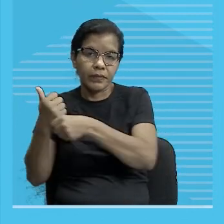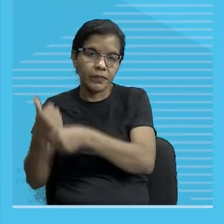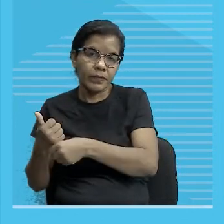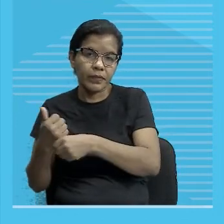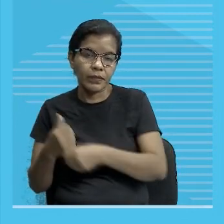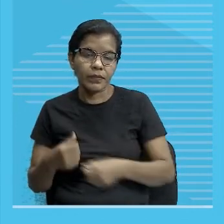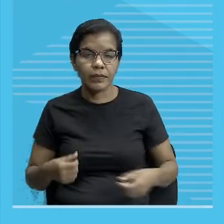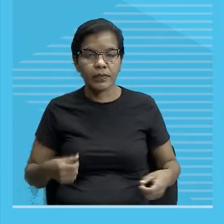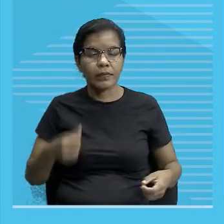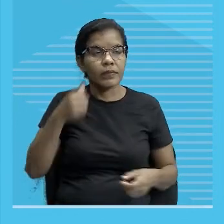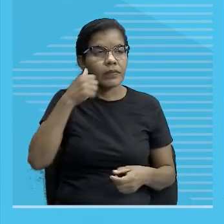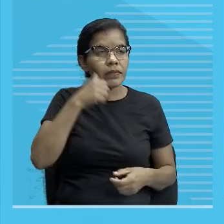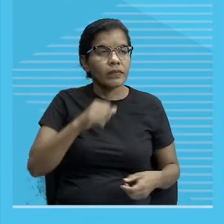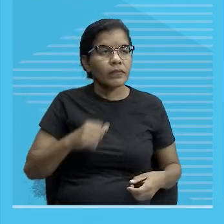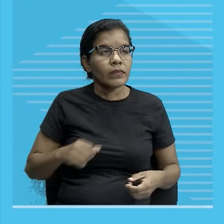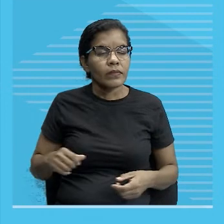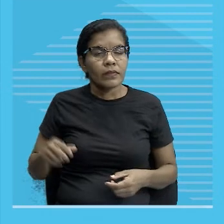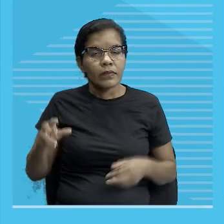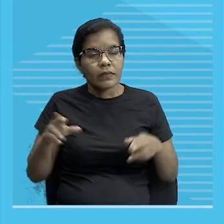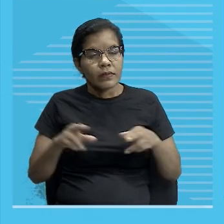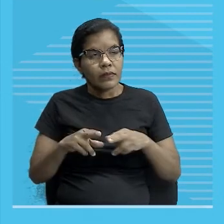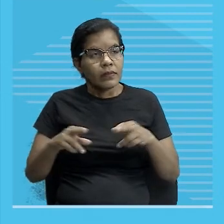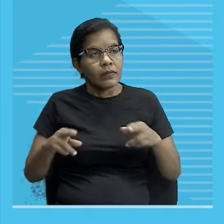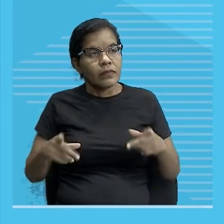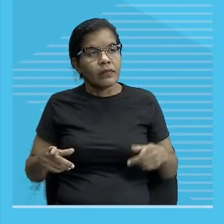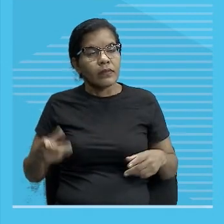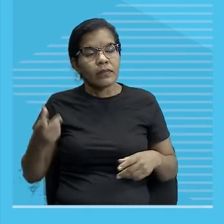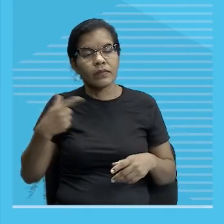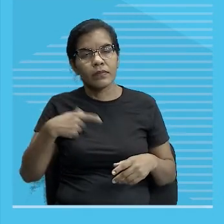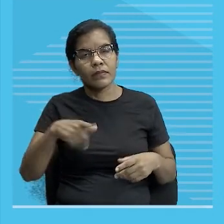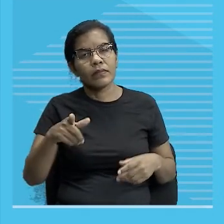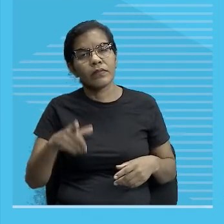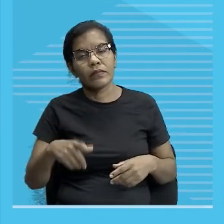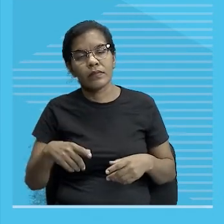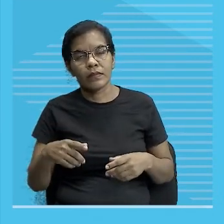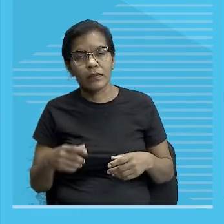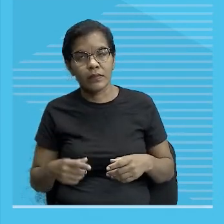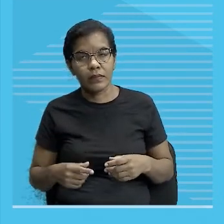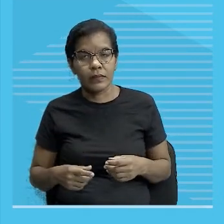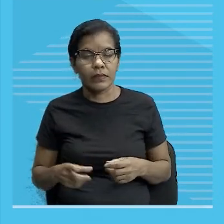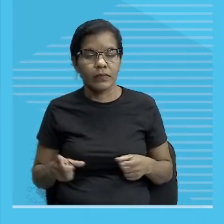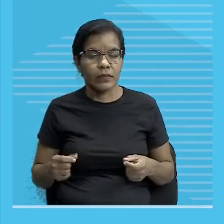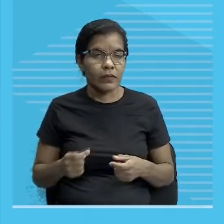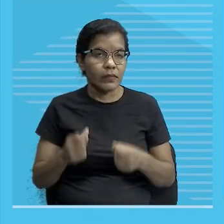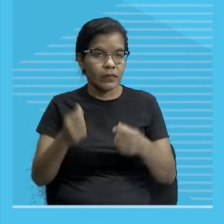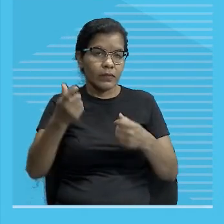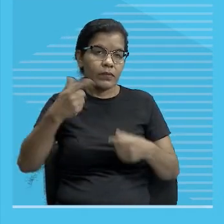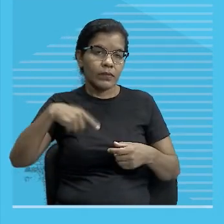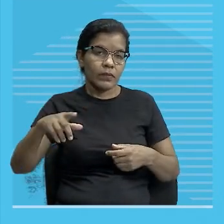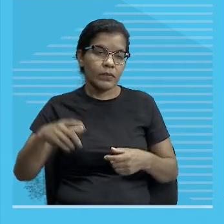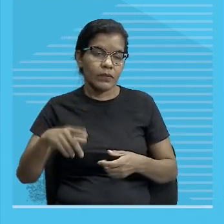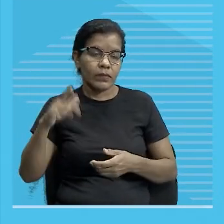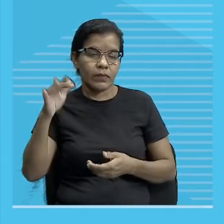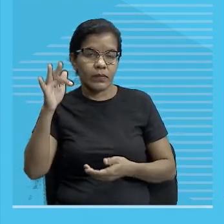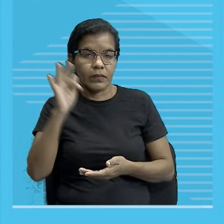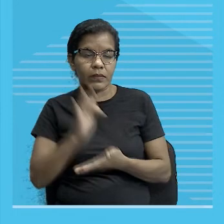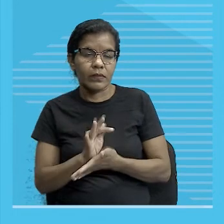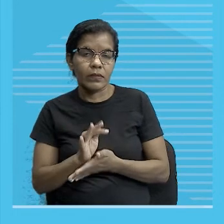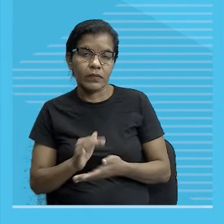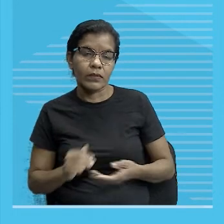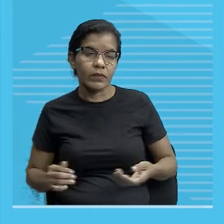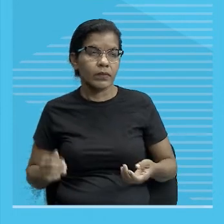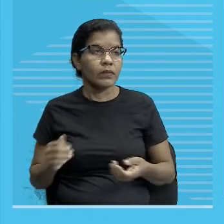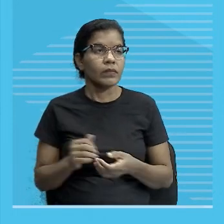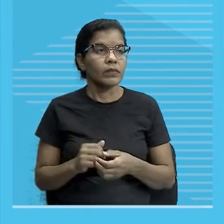ó. Ele foi ao mercado e depois ao shopping, olha aí, ó. Colocando as masculinas